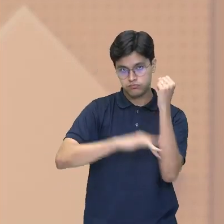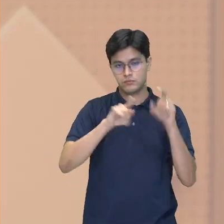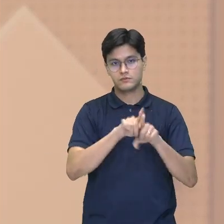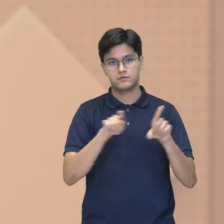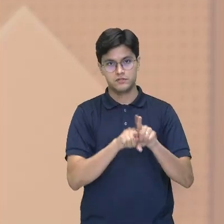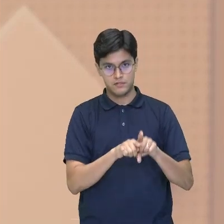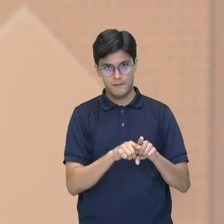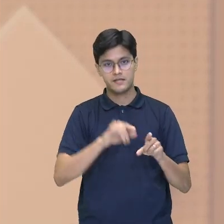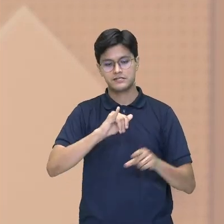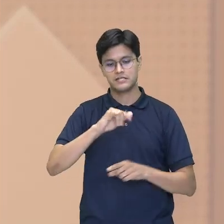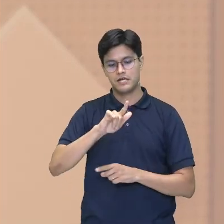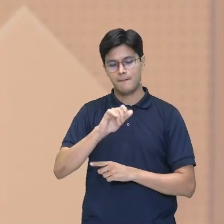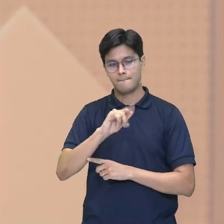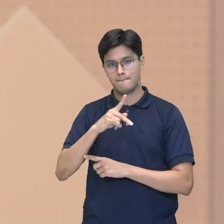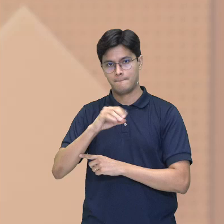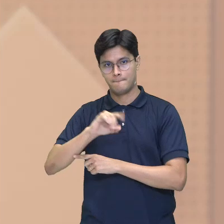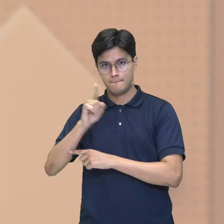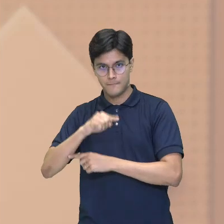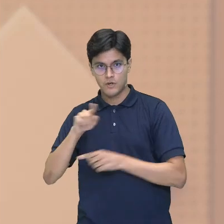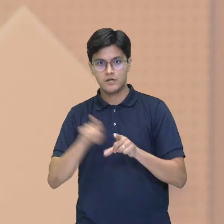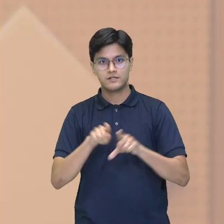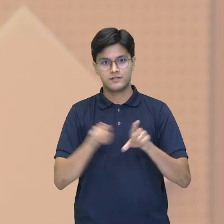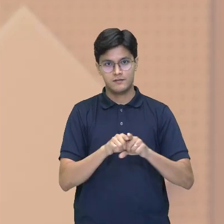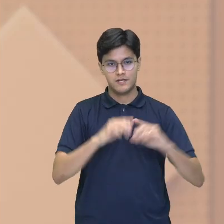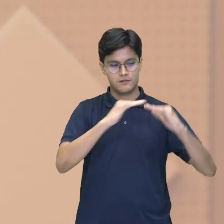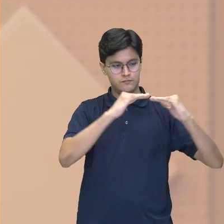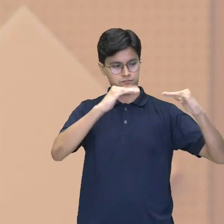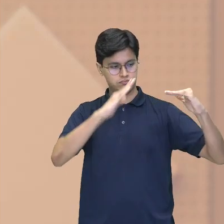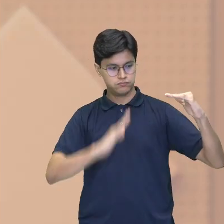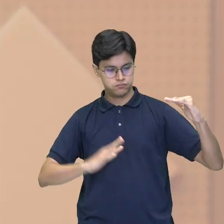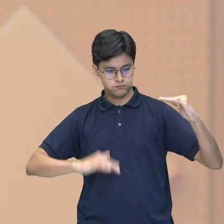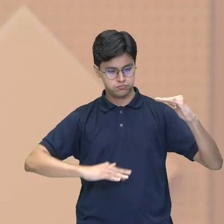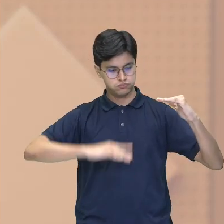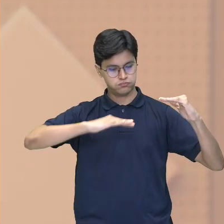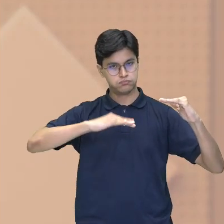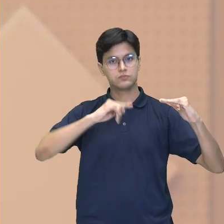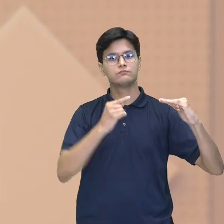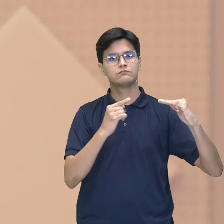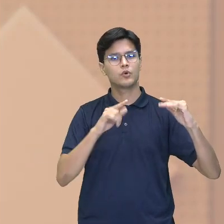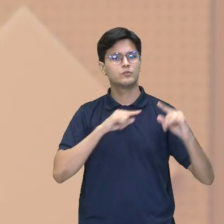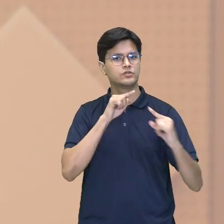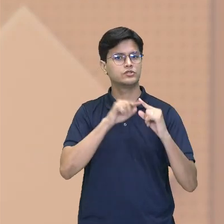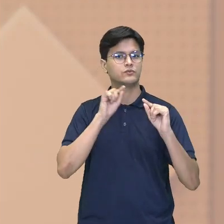terra firme. Tudo isso para promover justamente a sua sobrevivência, certo? Vamos